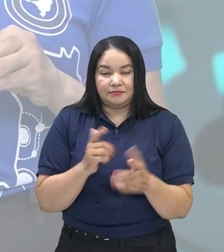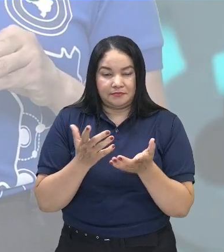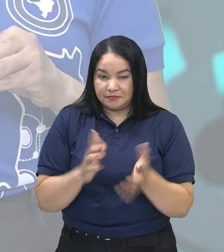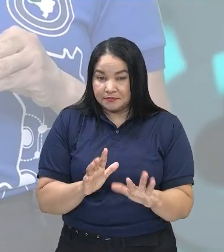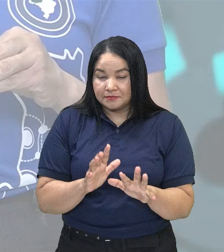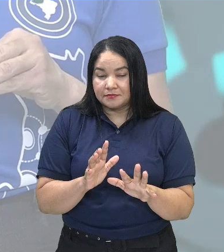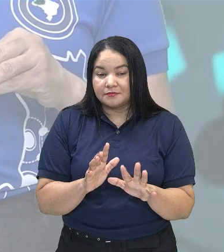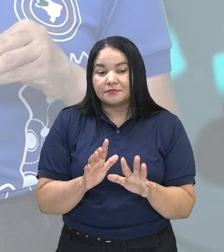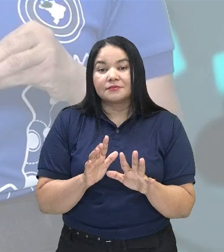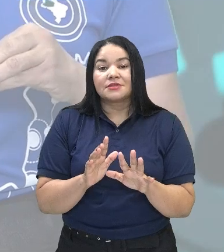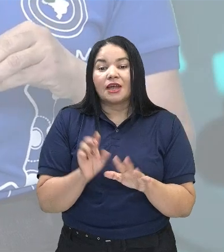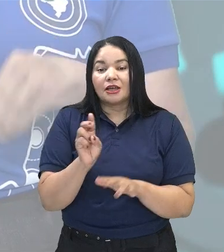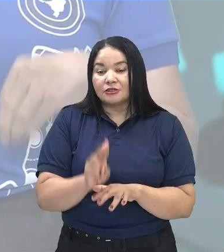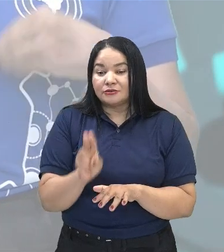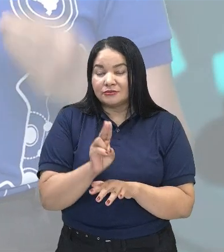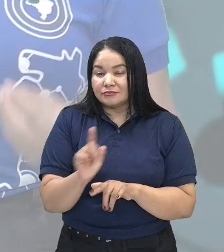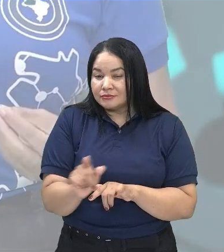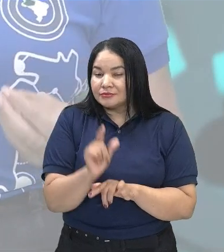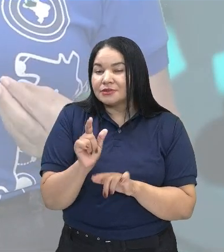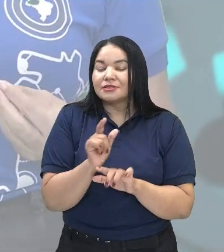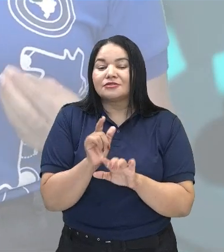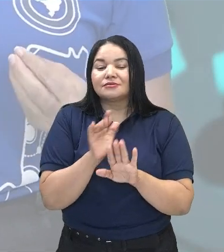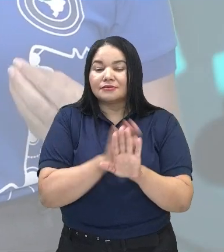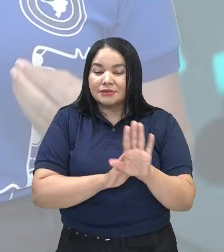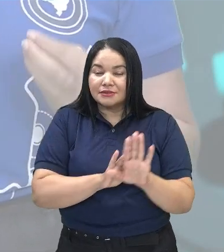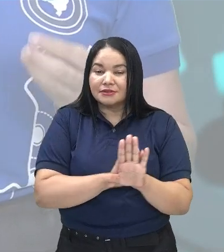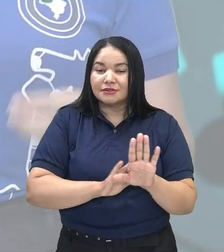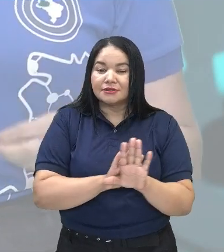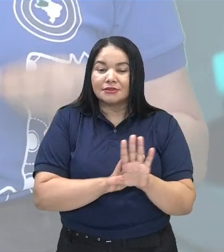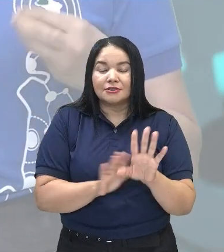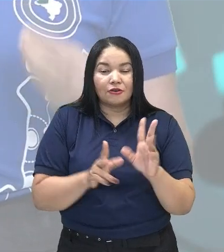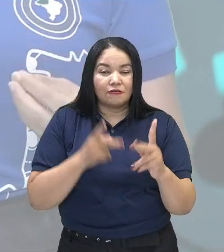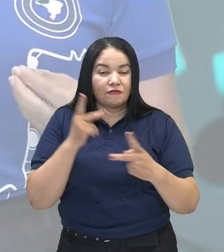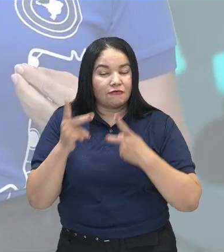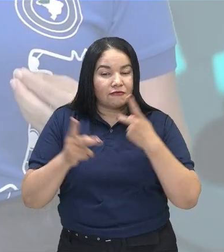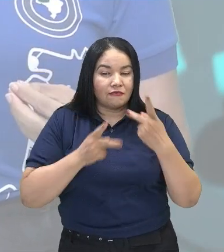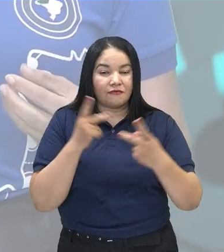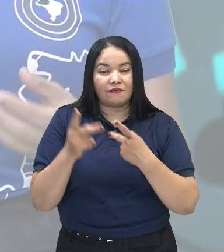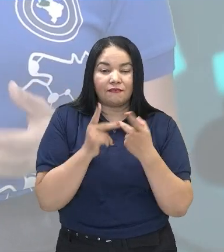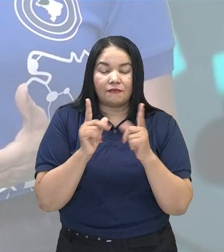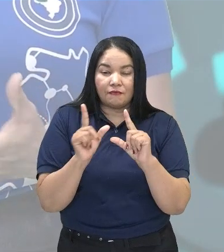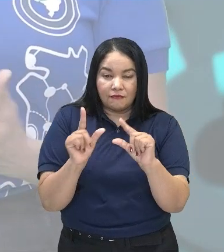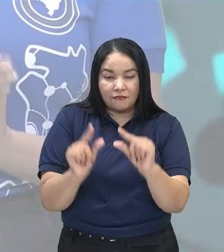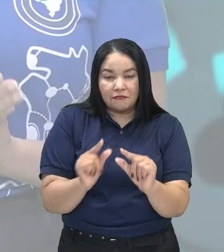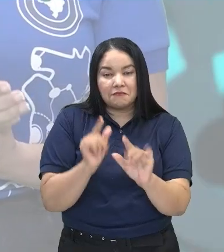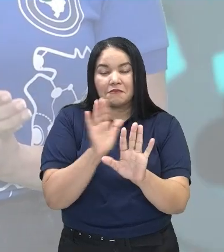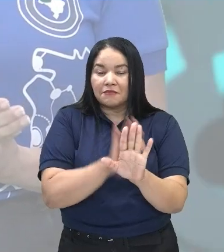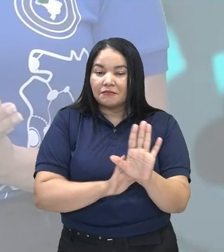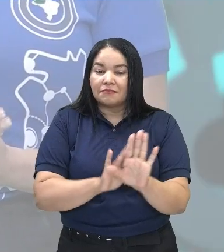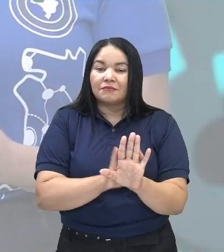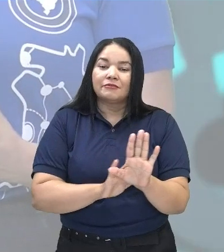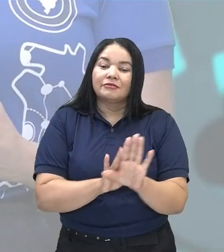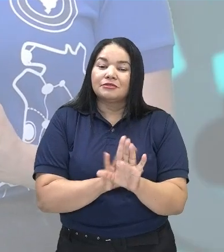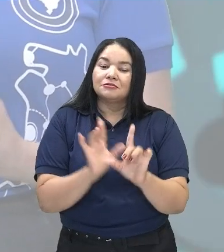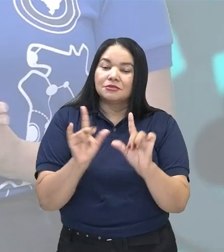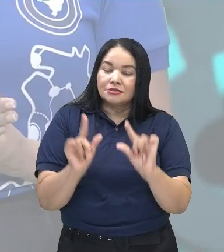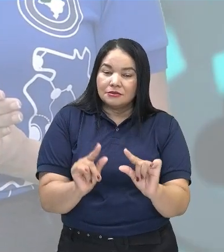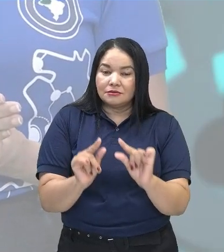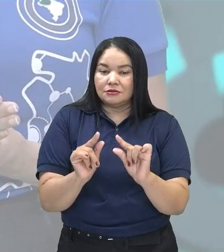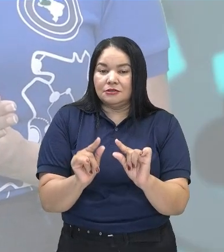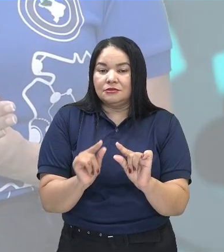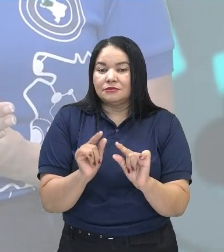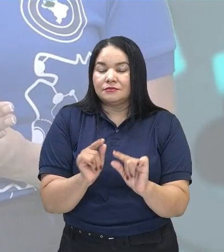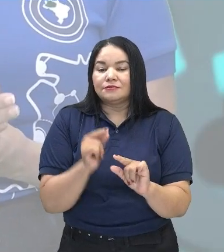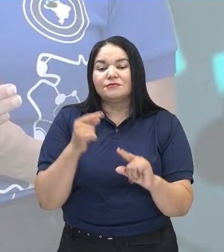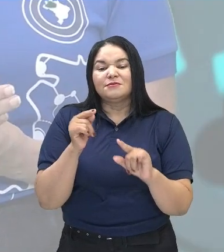o eufemismo, né? Então, o que significa? A gente vai amenizar aquilo que poderia ser duro